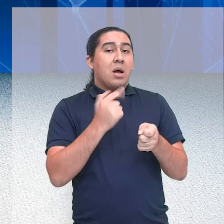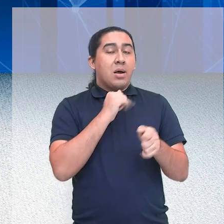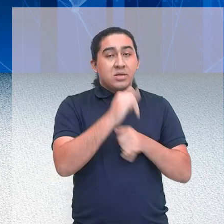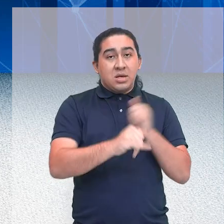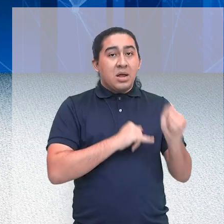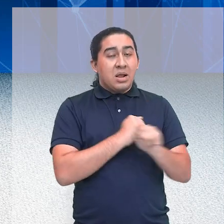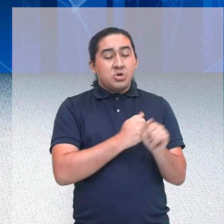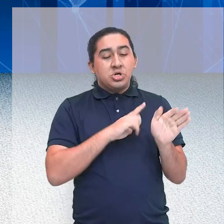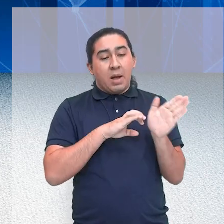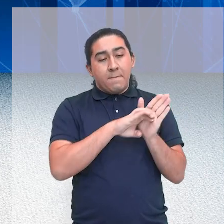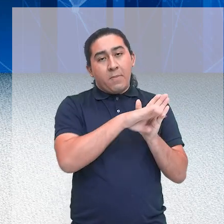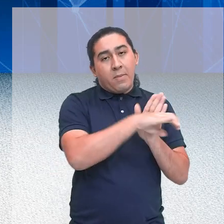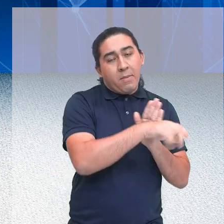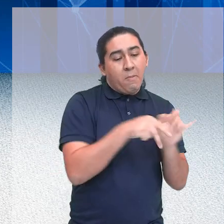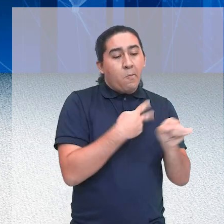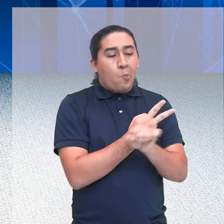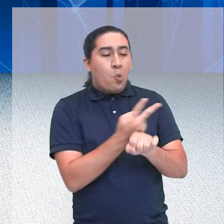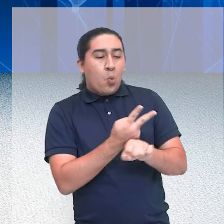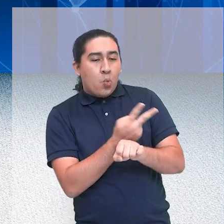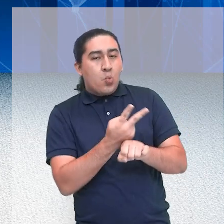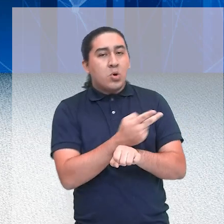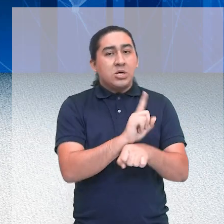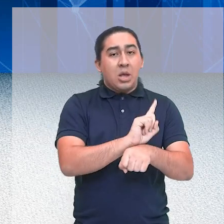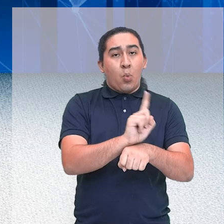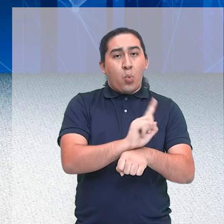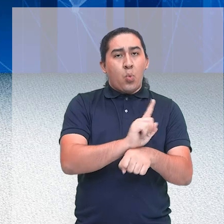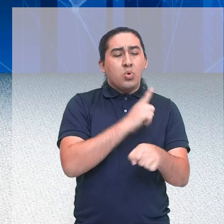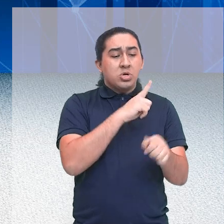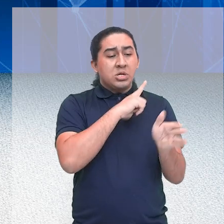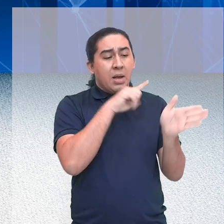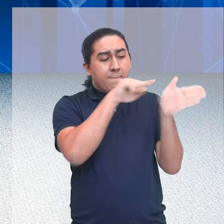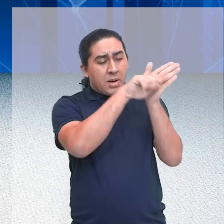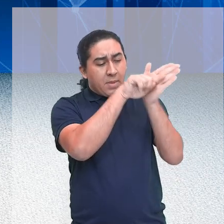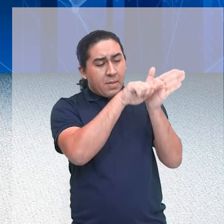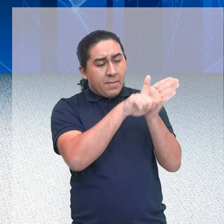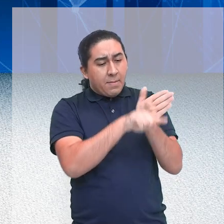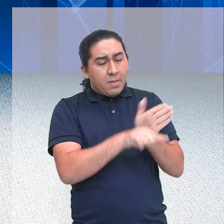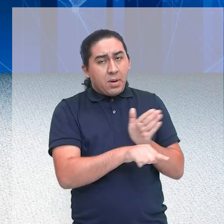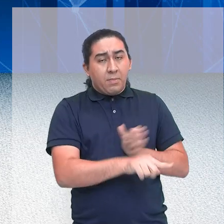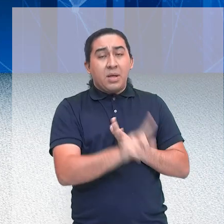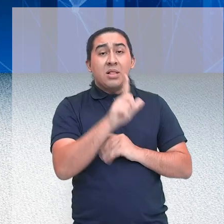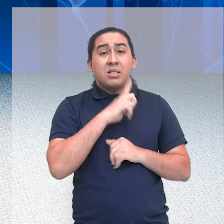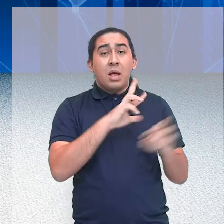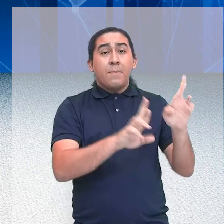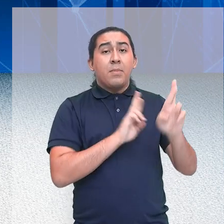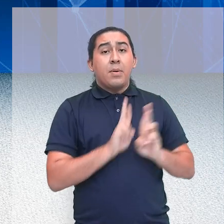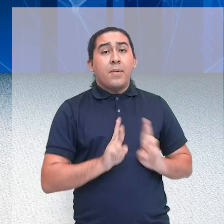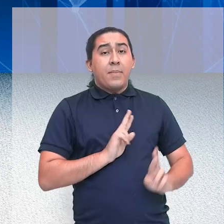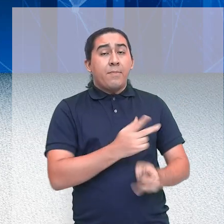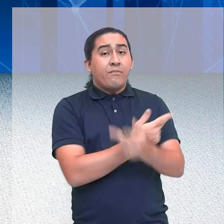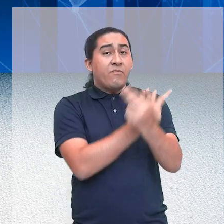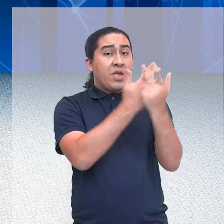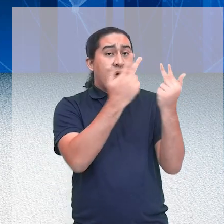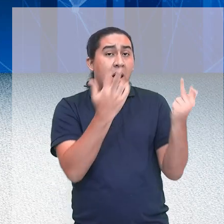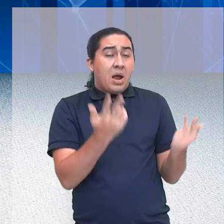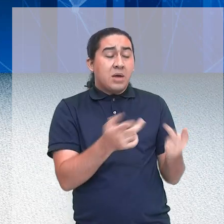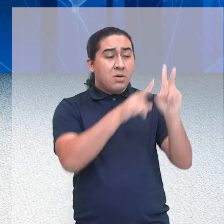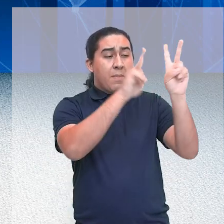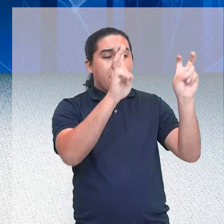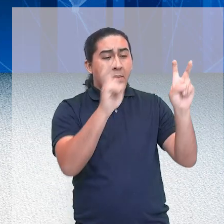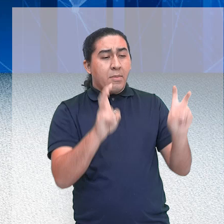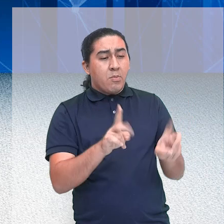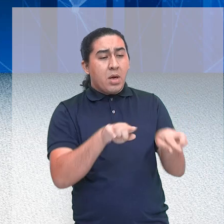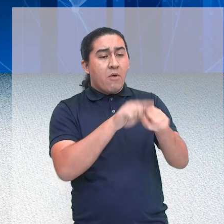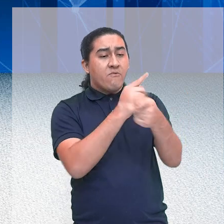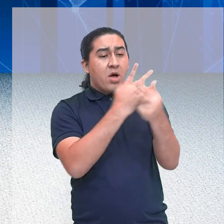minha dúvida, né? Dou um Google, né, faço uma pesquisa e aí vai ser apresentado várias matérias, vários